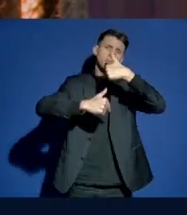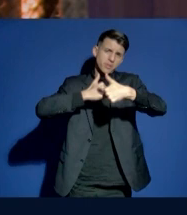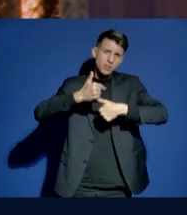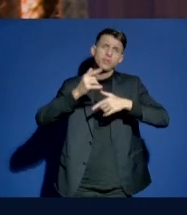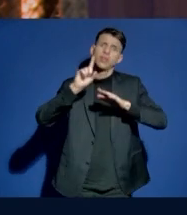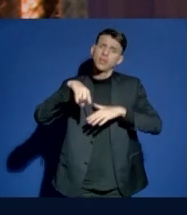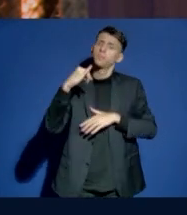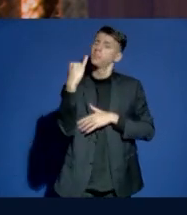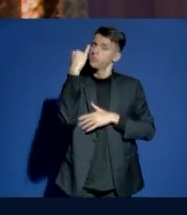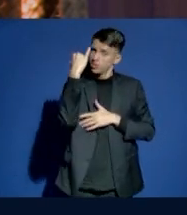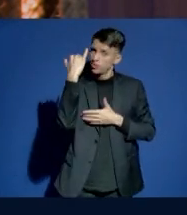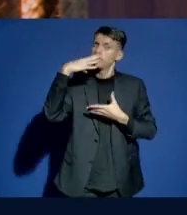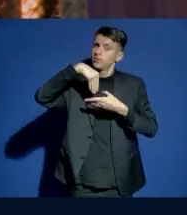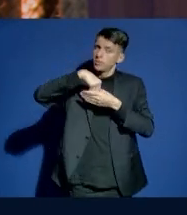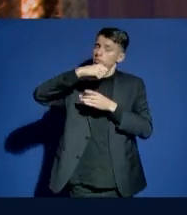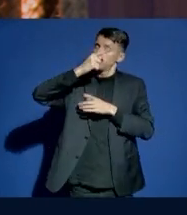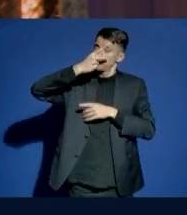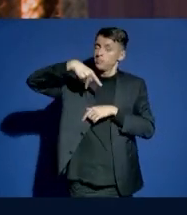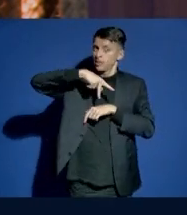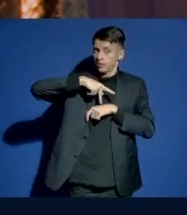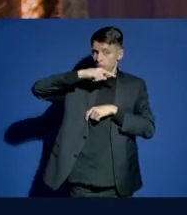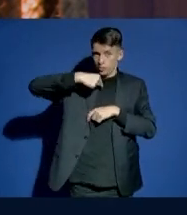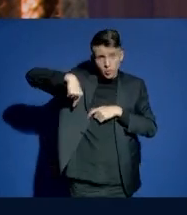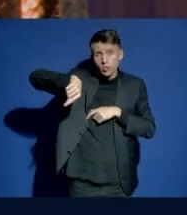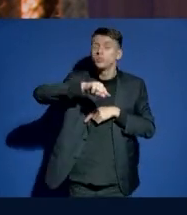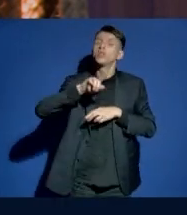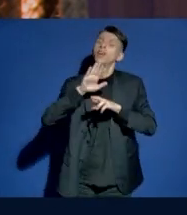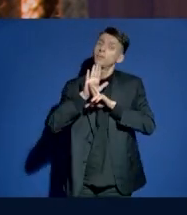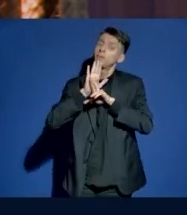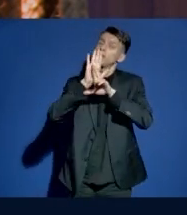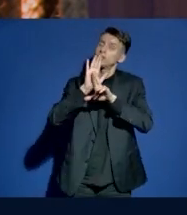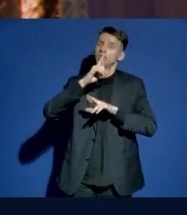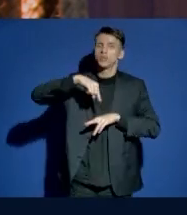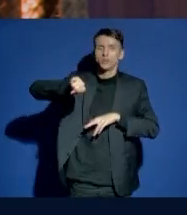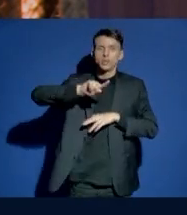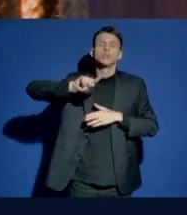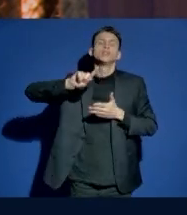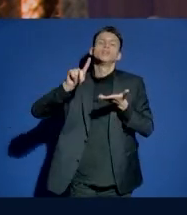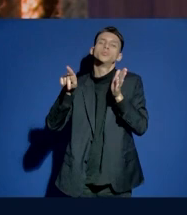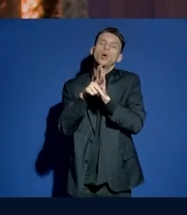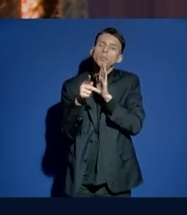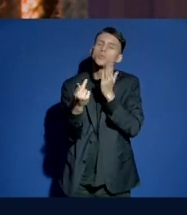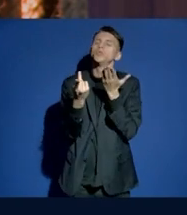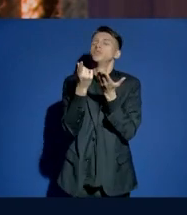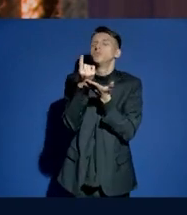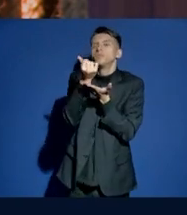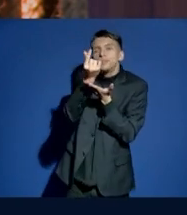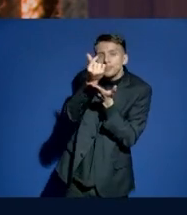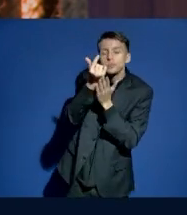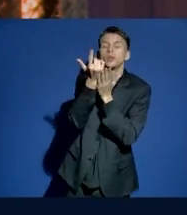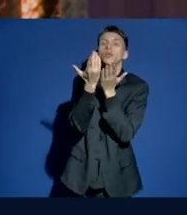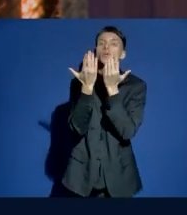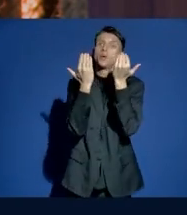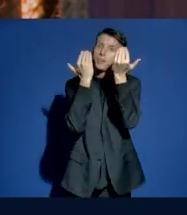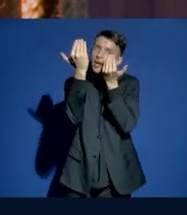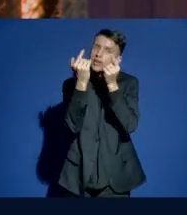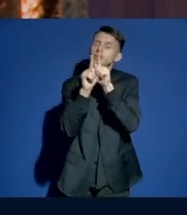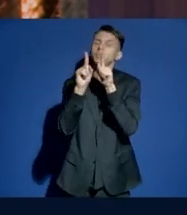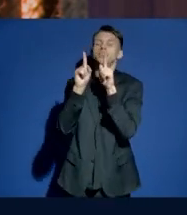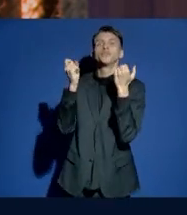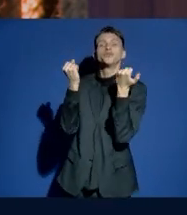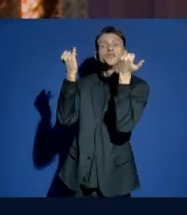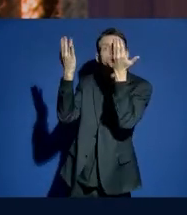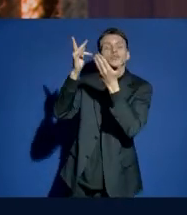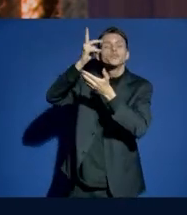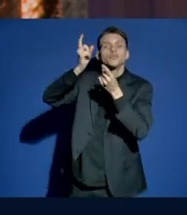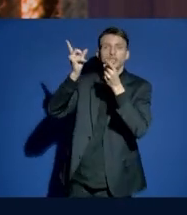uma importância grande se lá no nosso país representa muito na nossa balança comercial nos exportações é um setor que